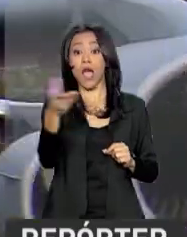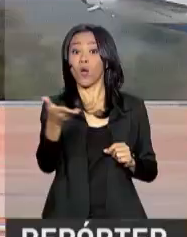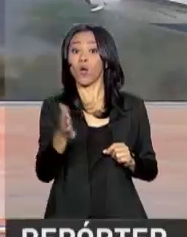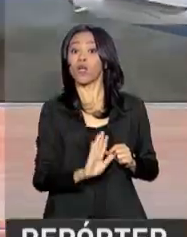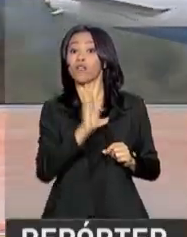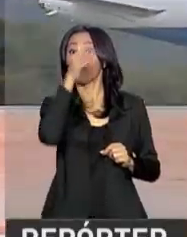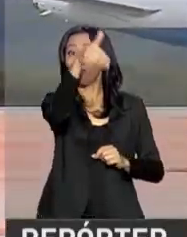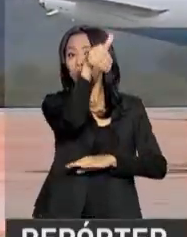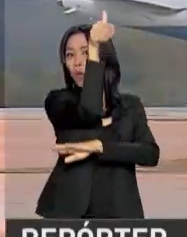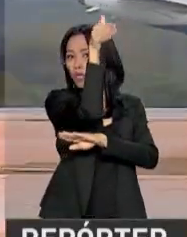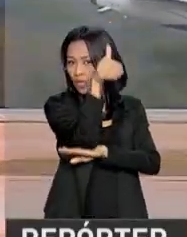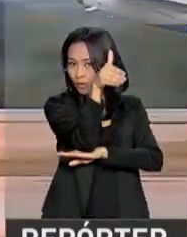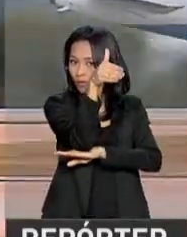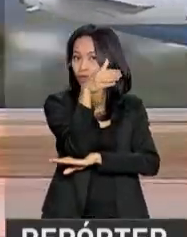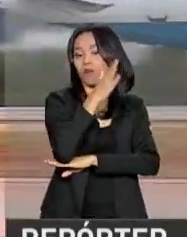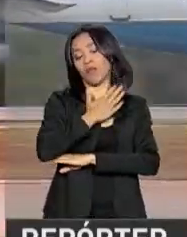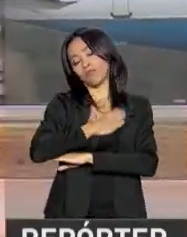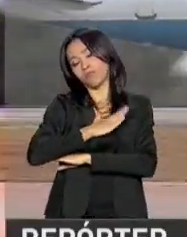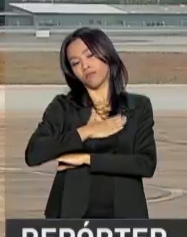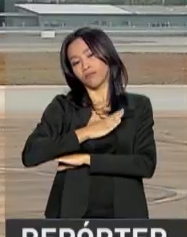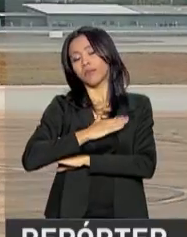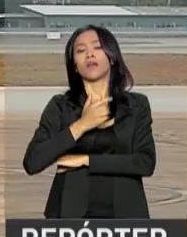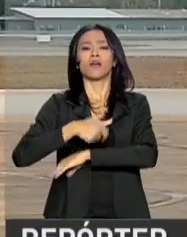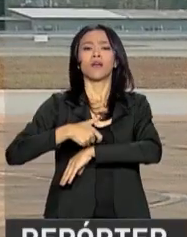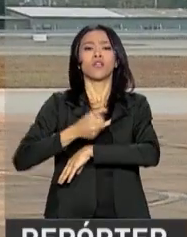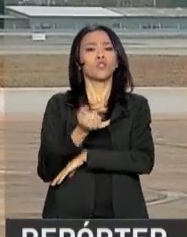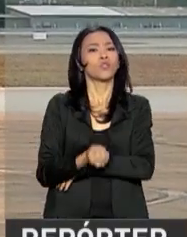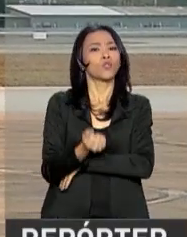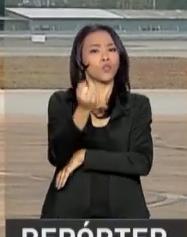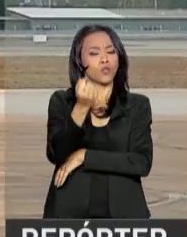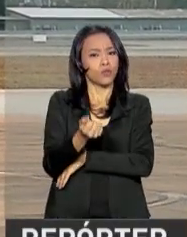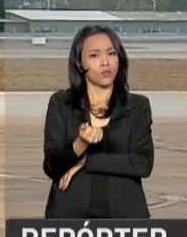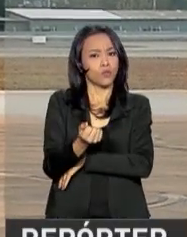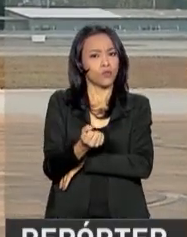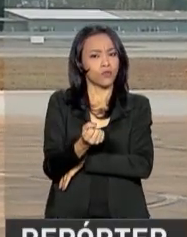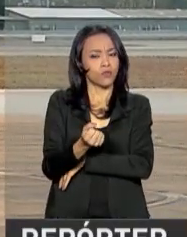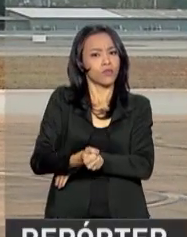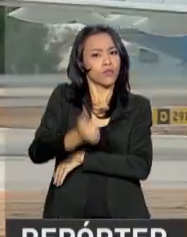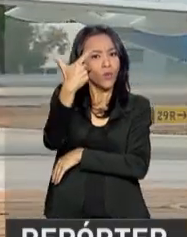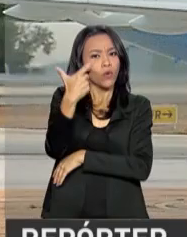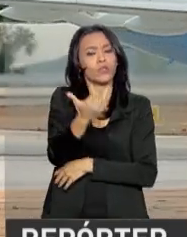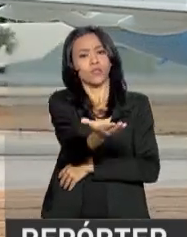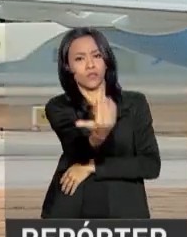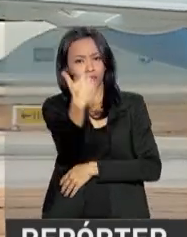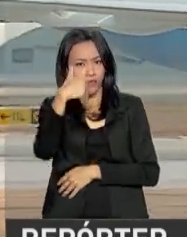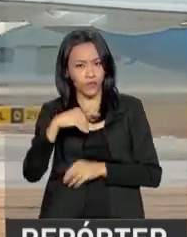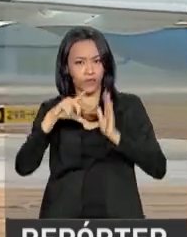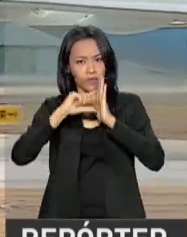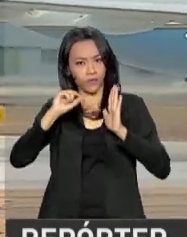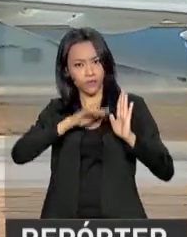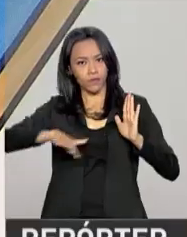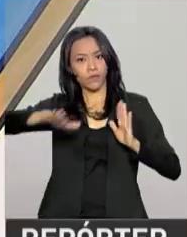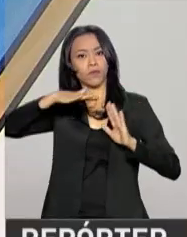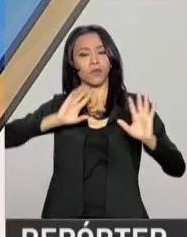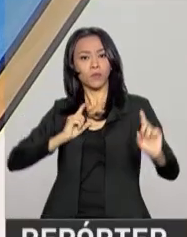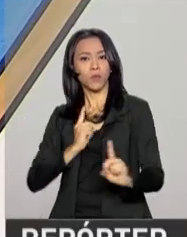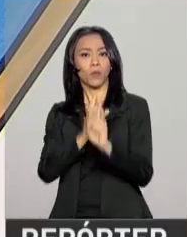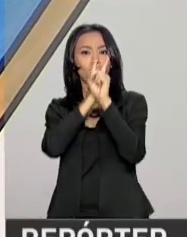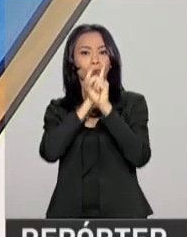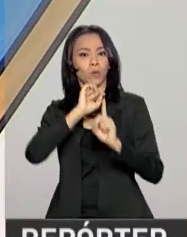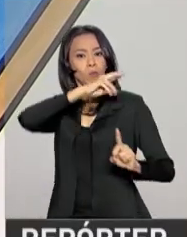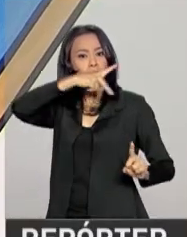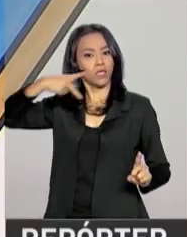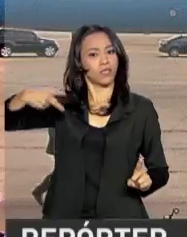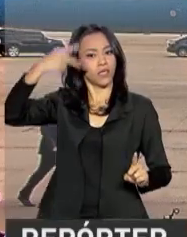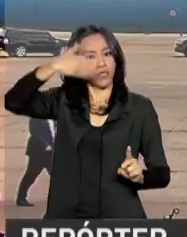vai descansar mais tarde por volta do meio dia ele segue aqui para o palácio do planalto onde vai se reunir com o presidente michel temer como